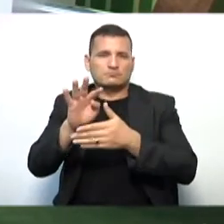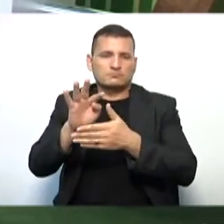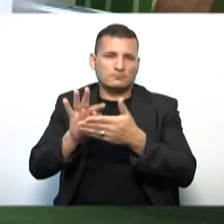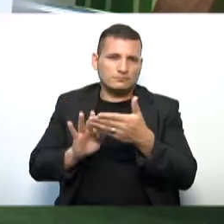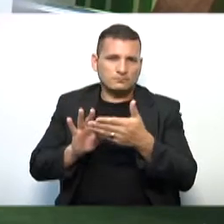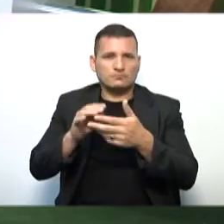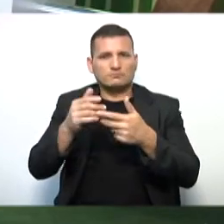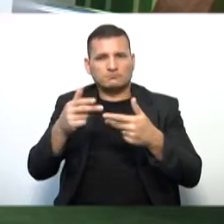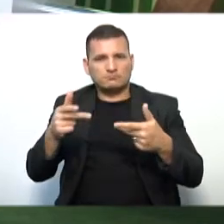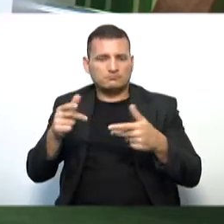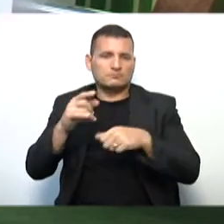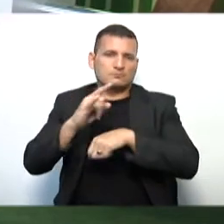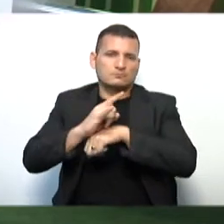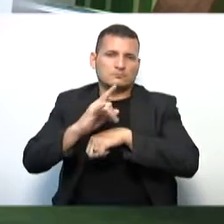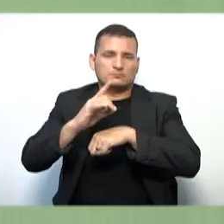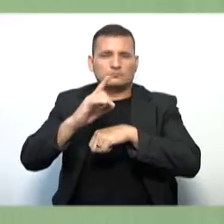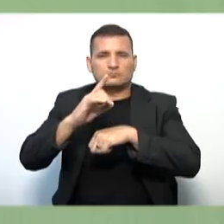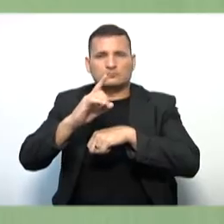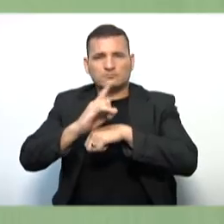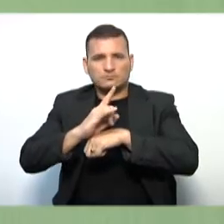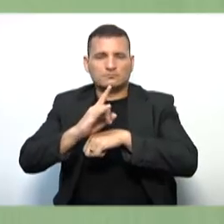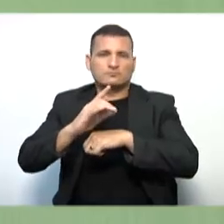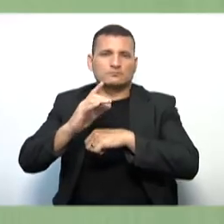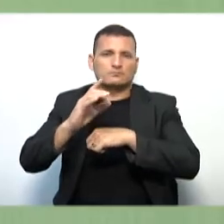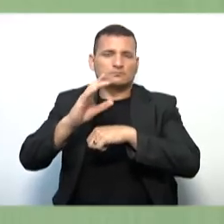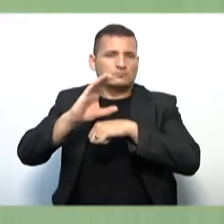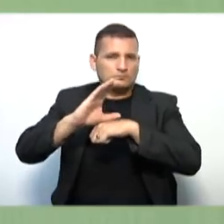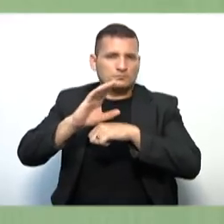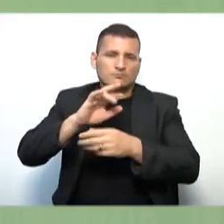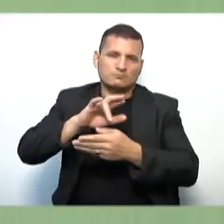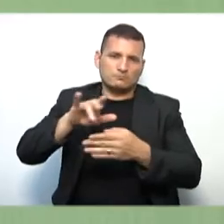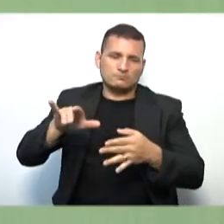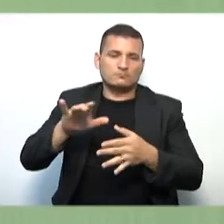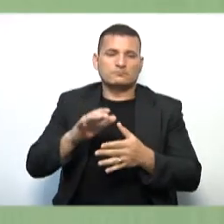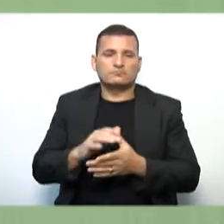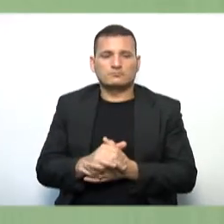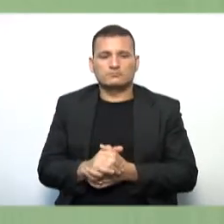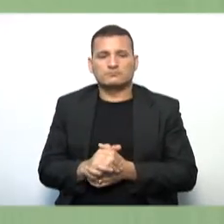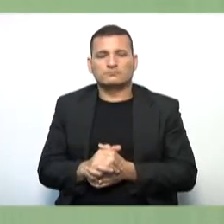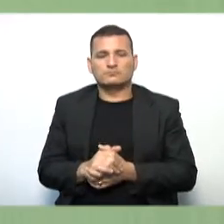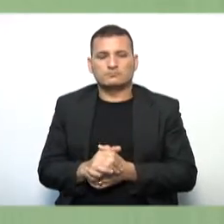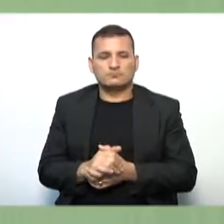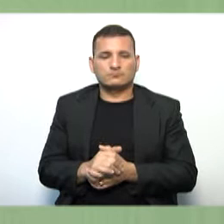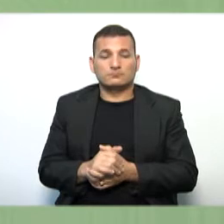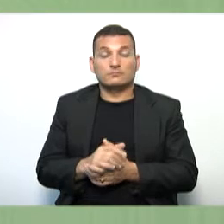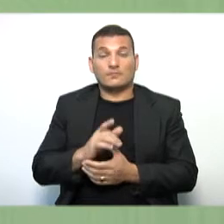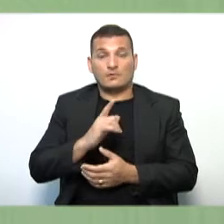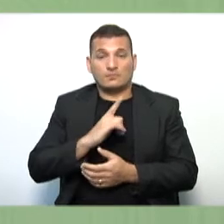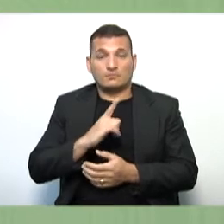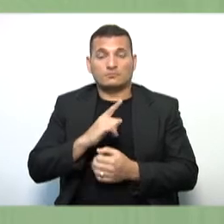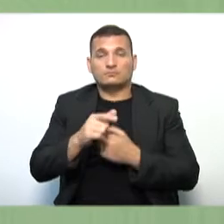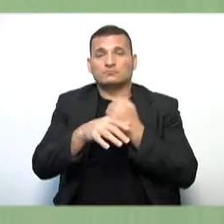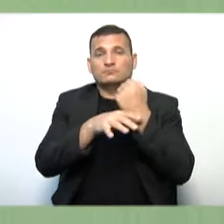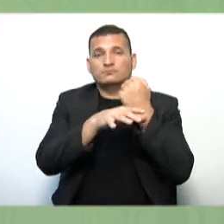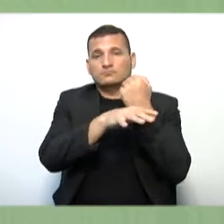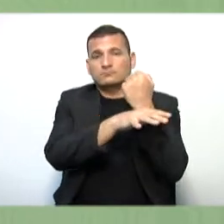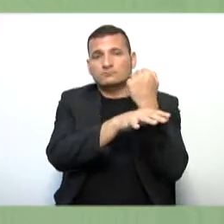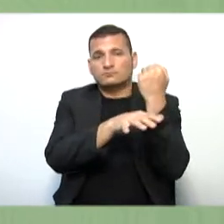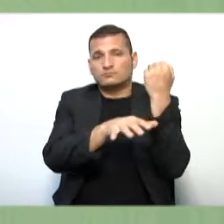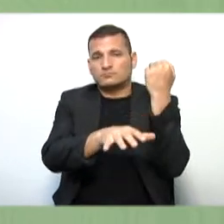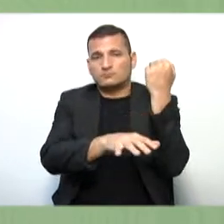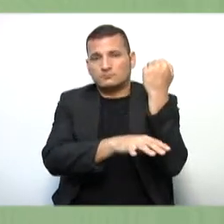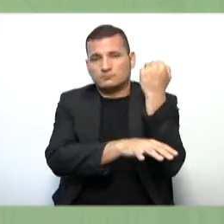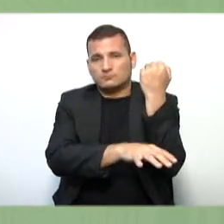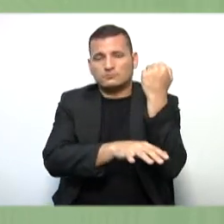vai. Temos os tipos servidor, né, que é... Ou seja, servidor, o que